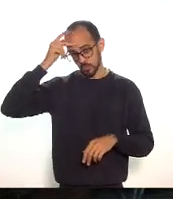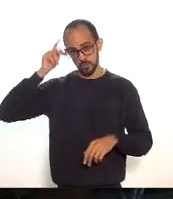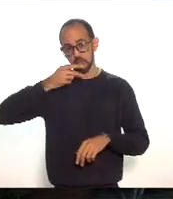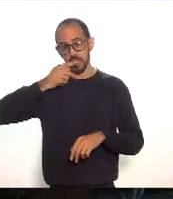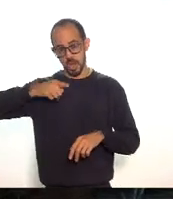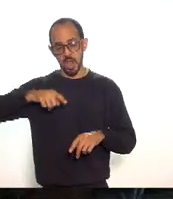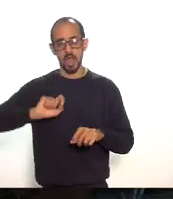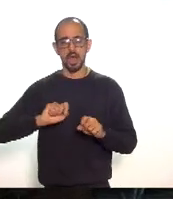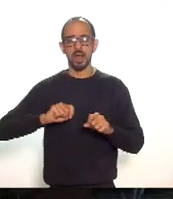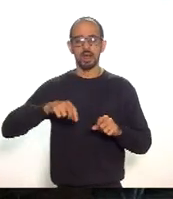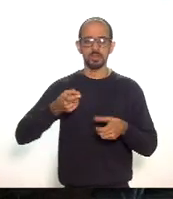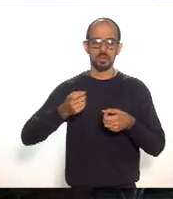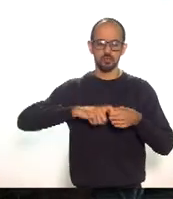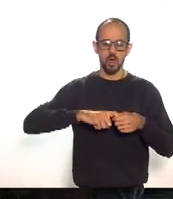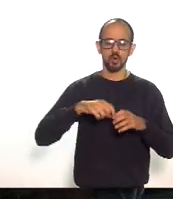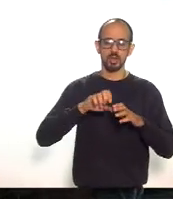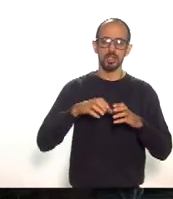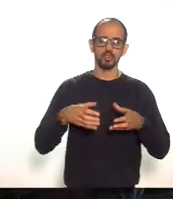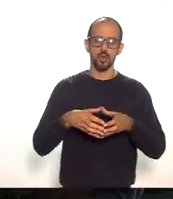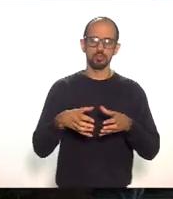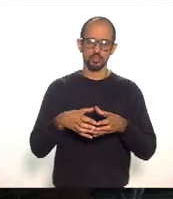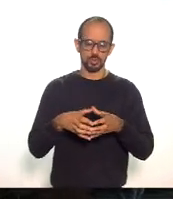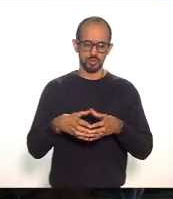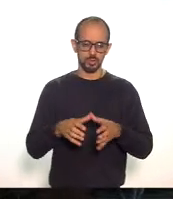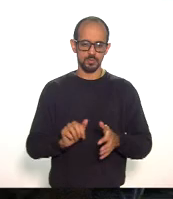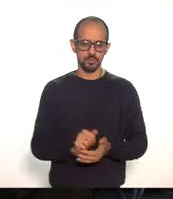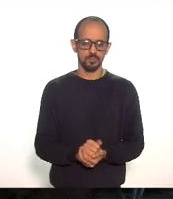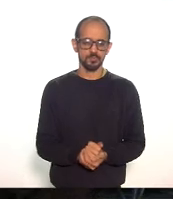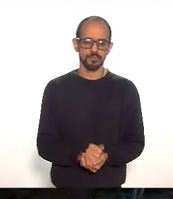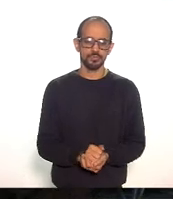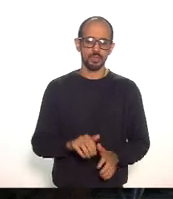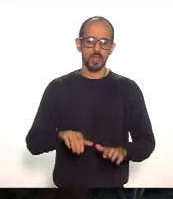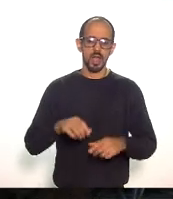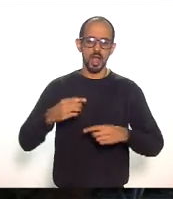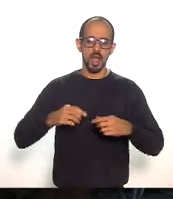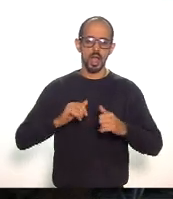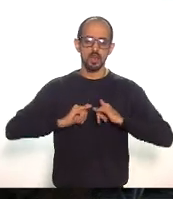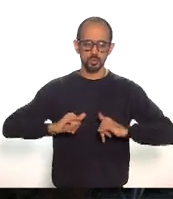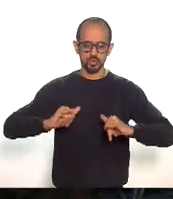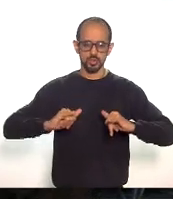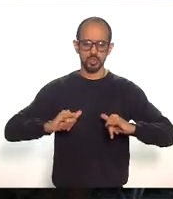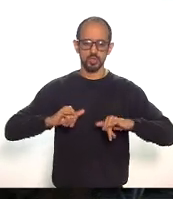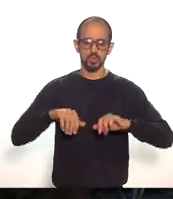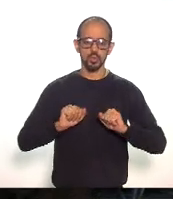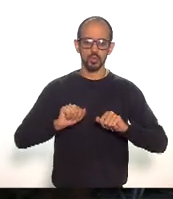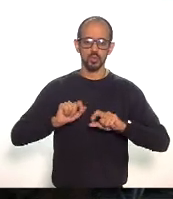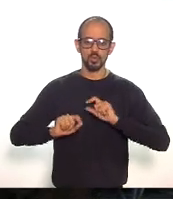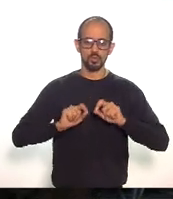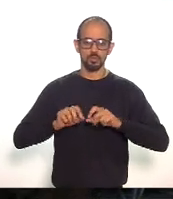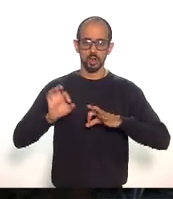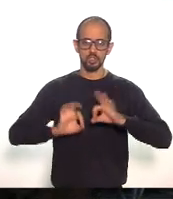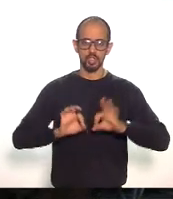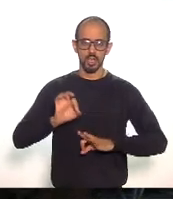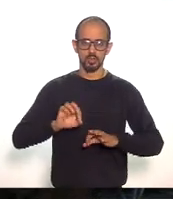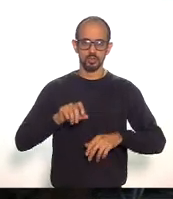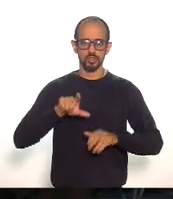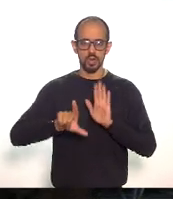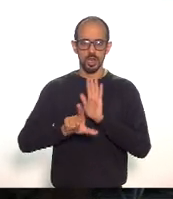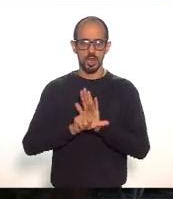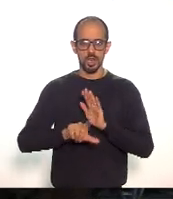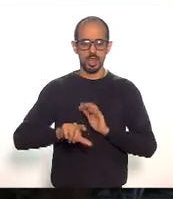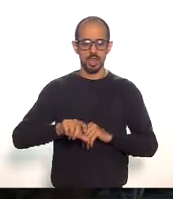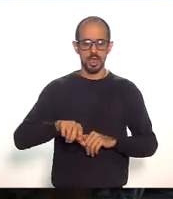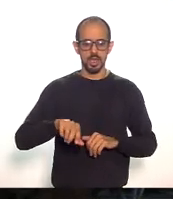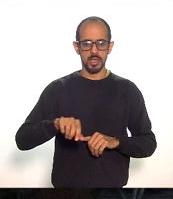emendas e retorna às comissões. Anuncio, em tramitação ordinária, em segunda discussão, redação do vencido, projeto de lei 37A de 19, de